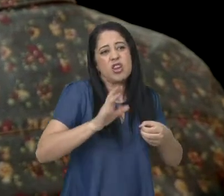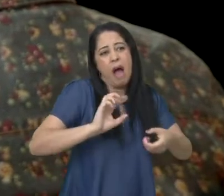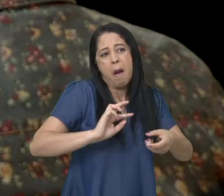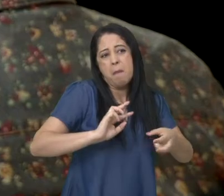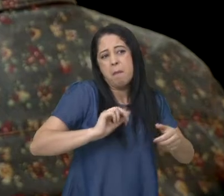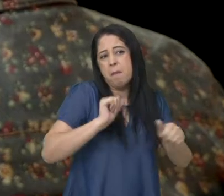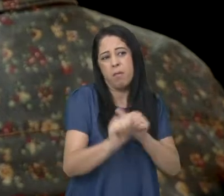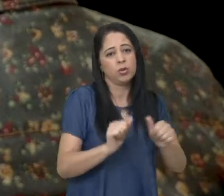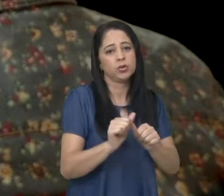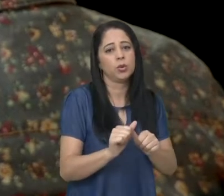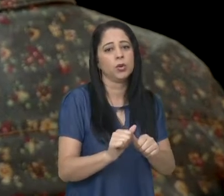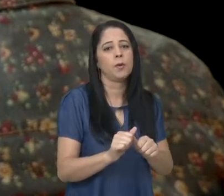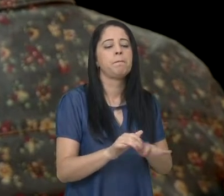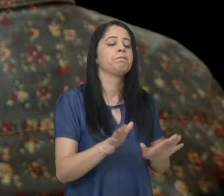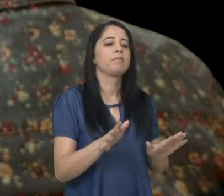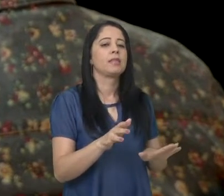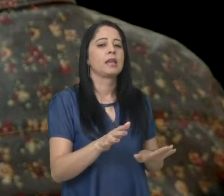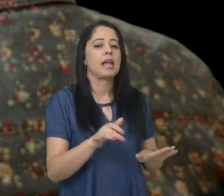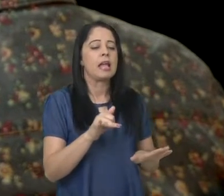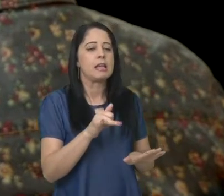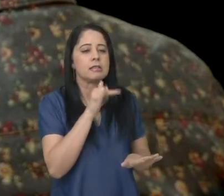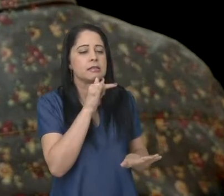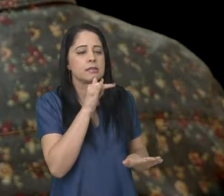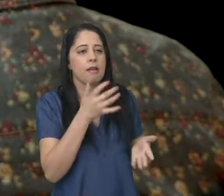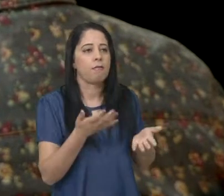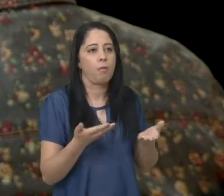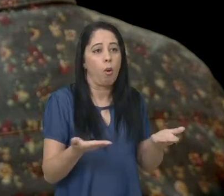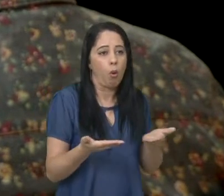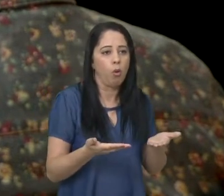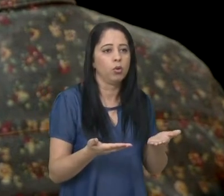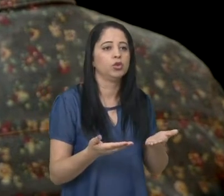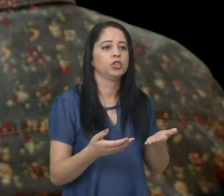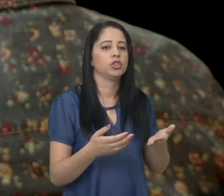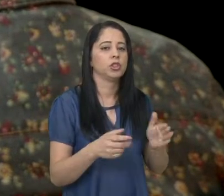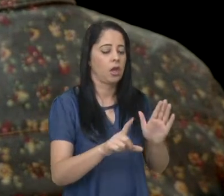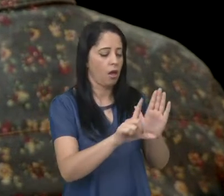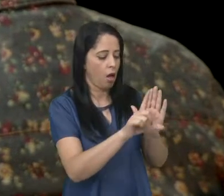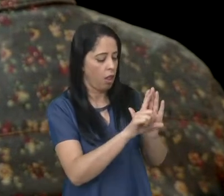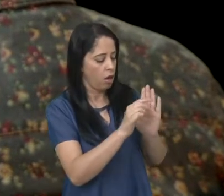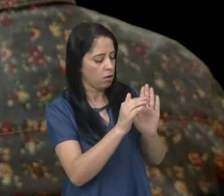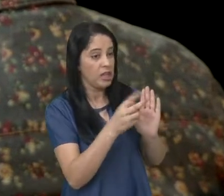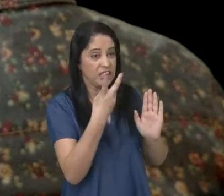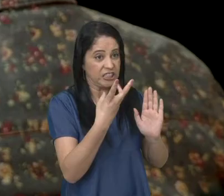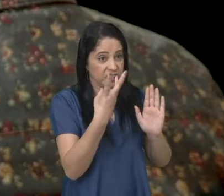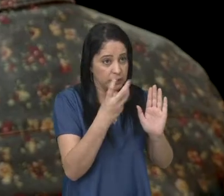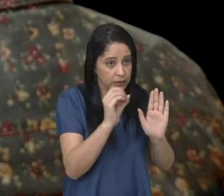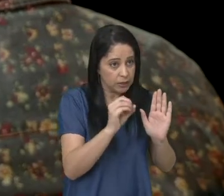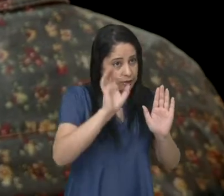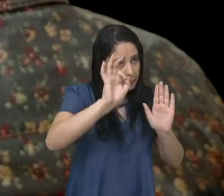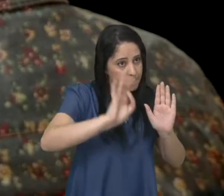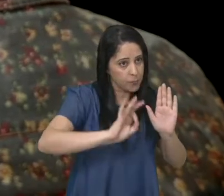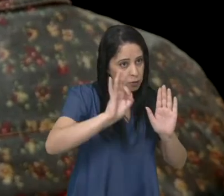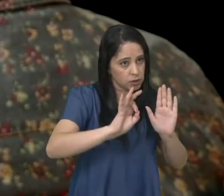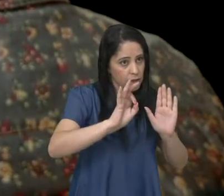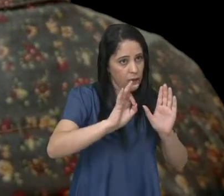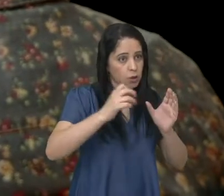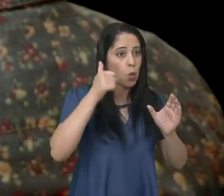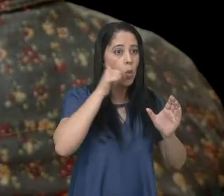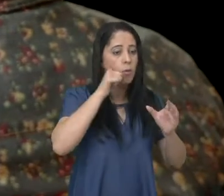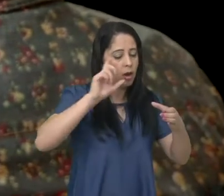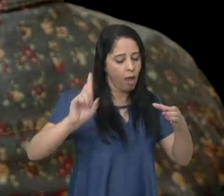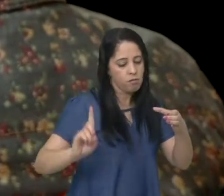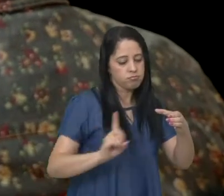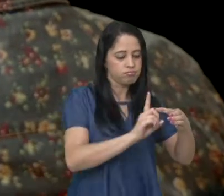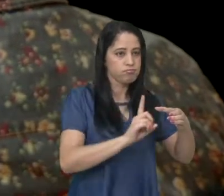bastante, né? Hoje, na medida que a gente tem a obrigatoriedade de 30%, mas